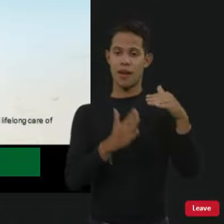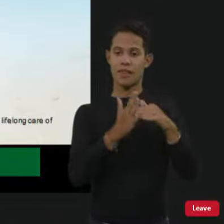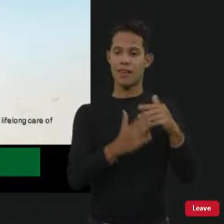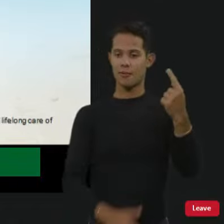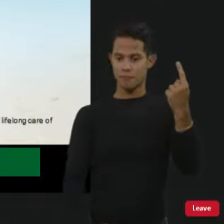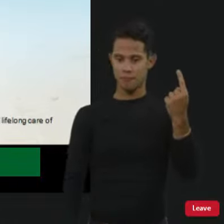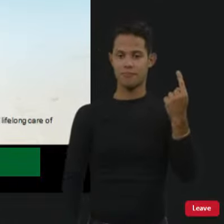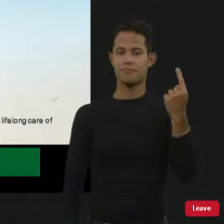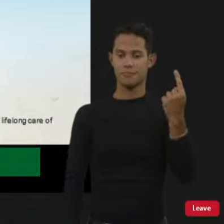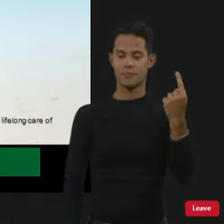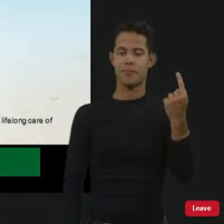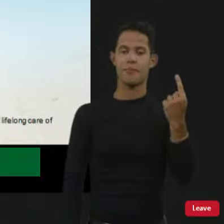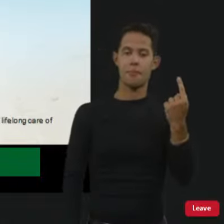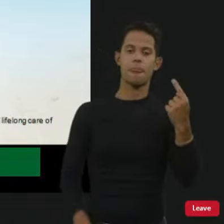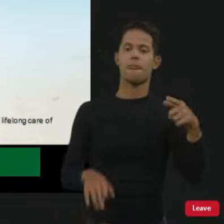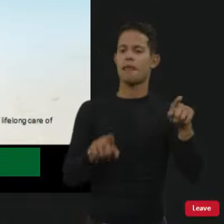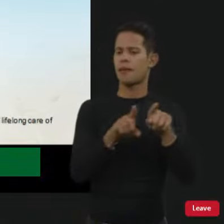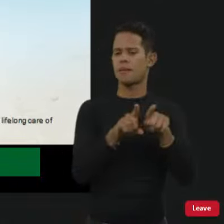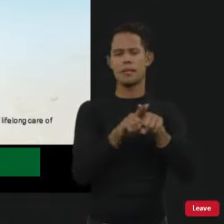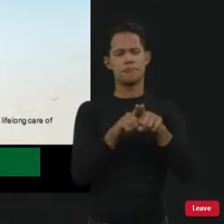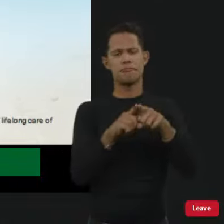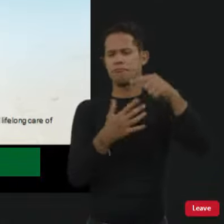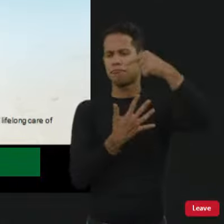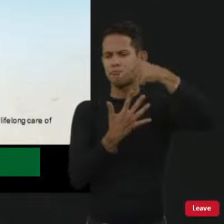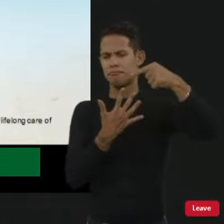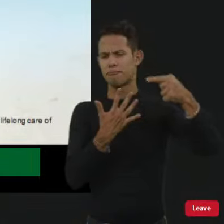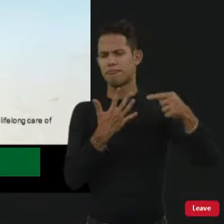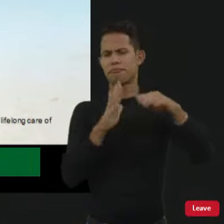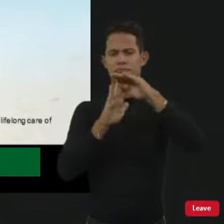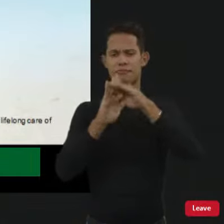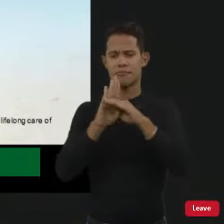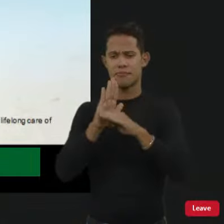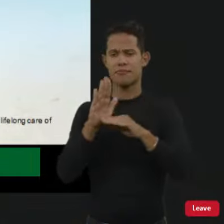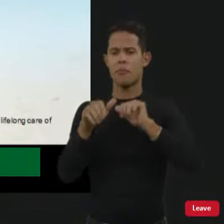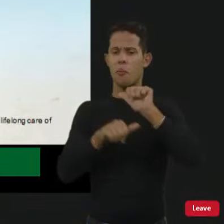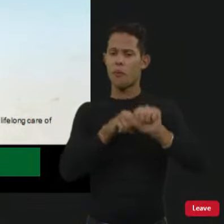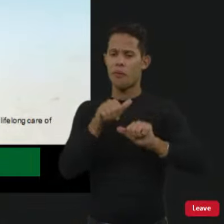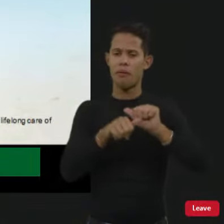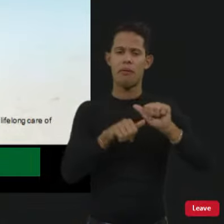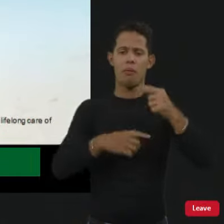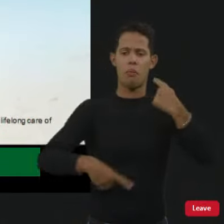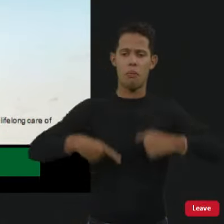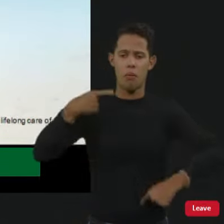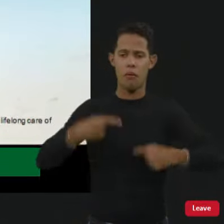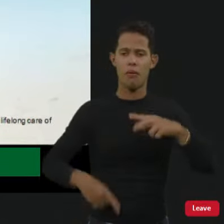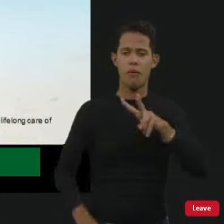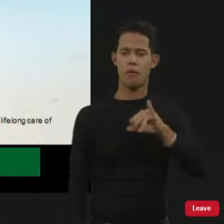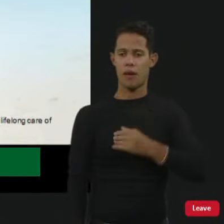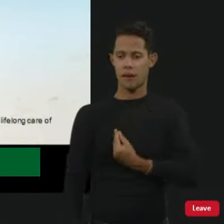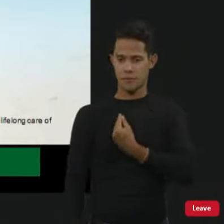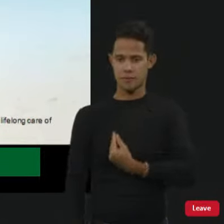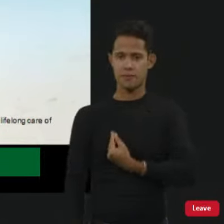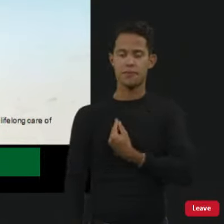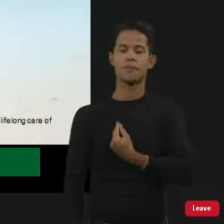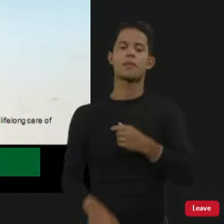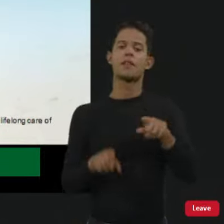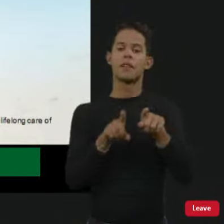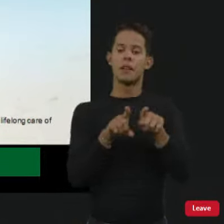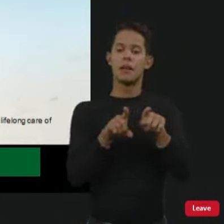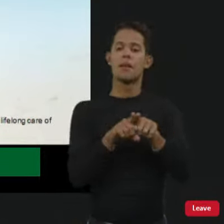além de todas as alterações que a gente pode encontrar. Essa compressão leva a esse risco de